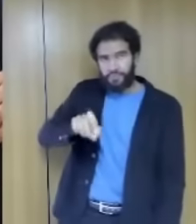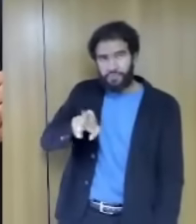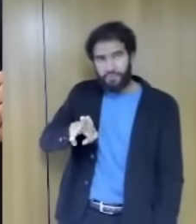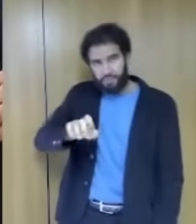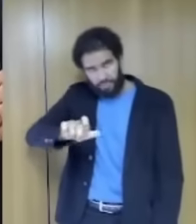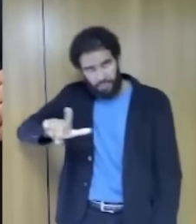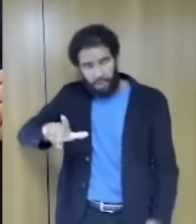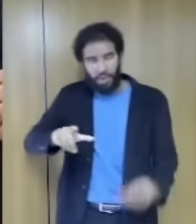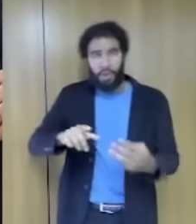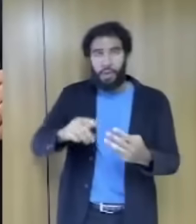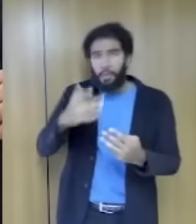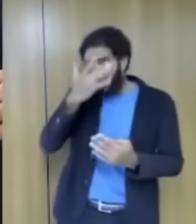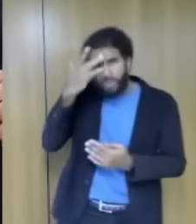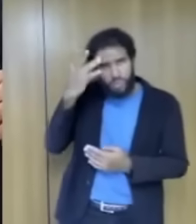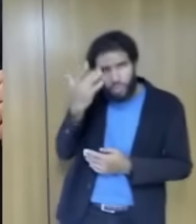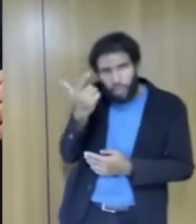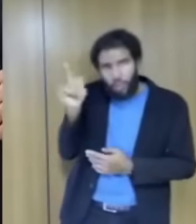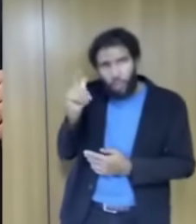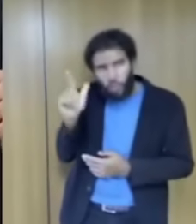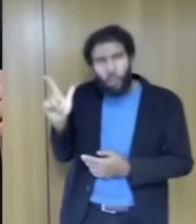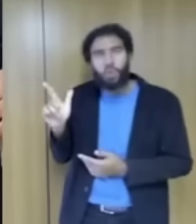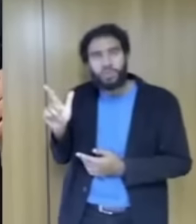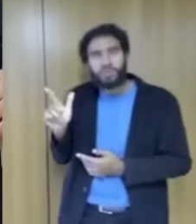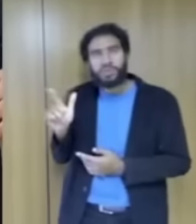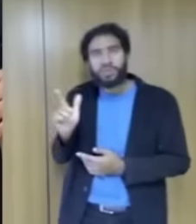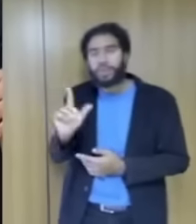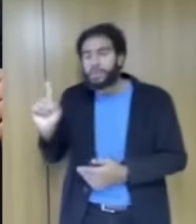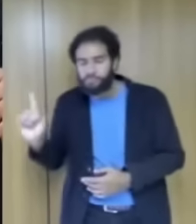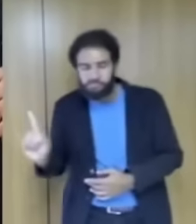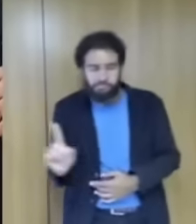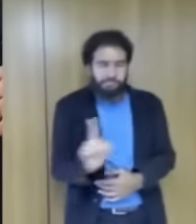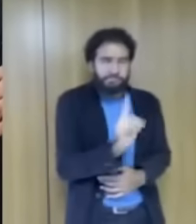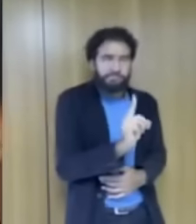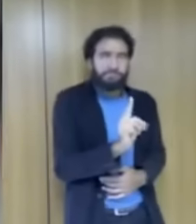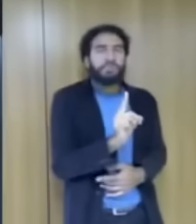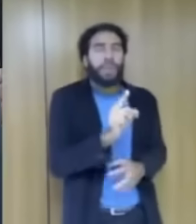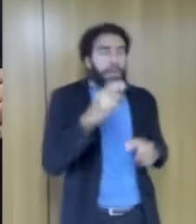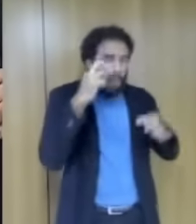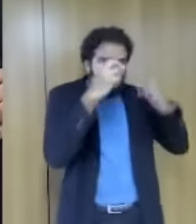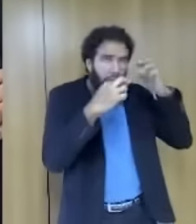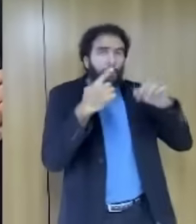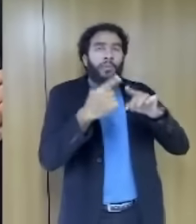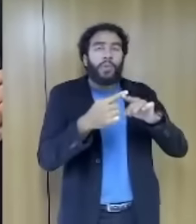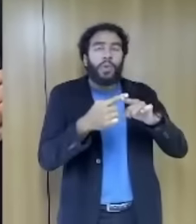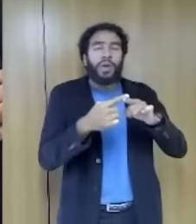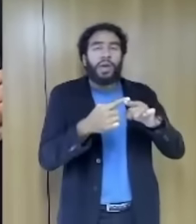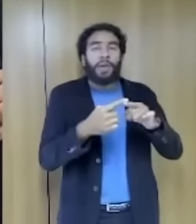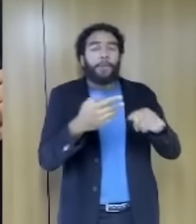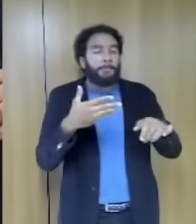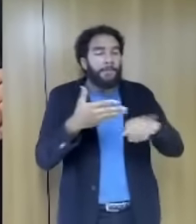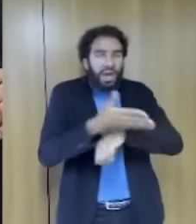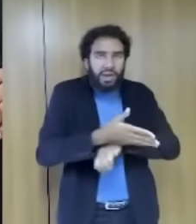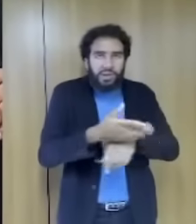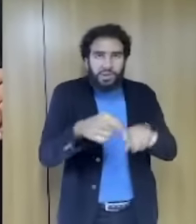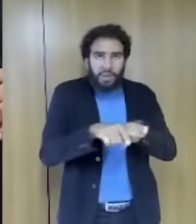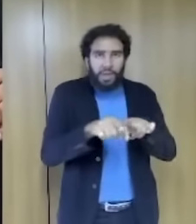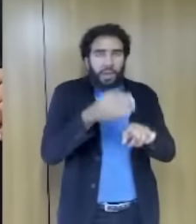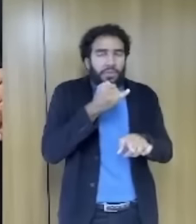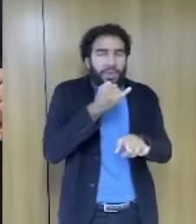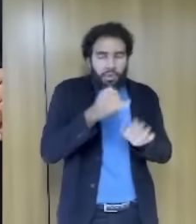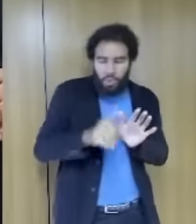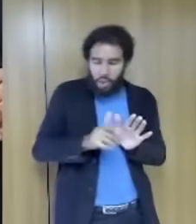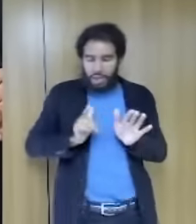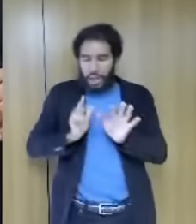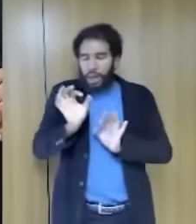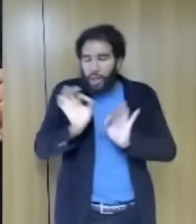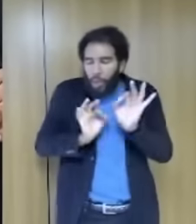pessoas comparecem à investigação em razão da participação na preparação, inclusive